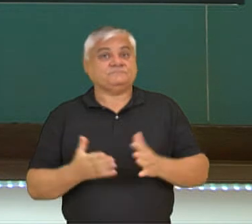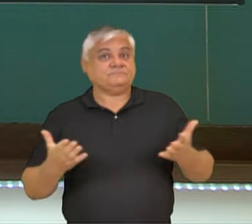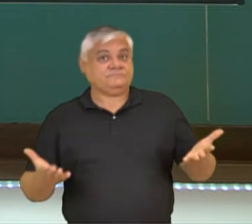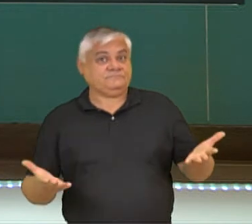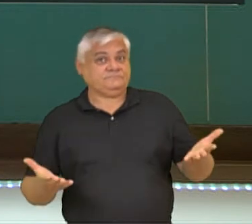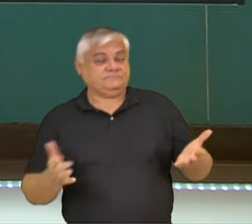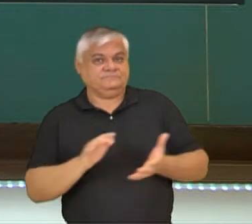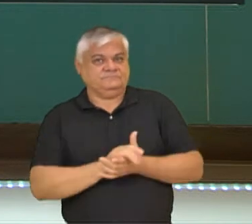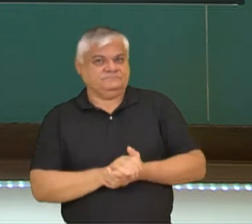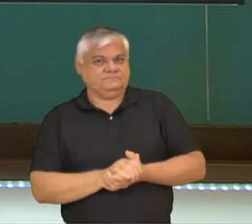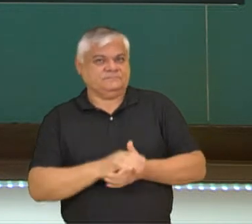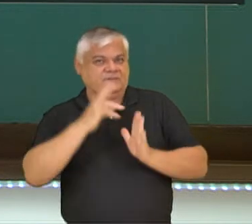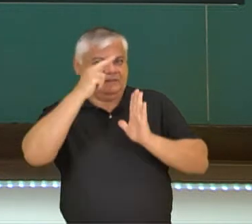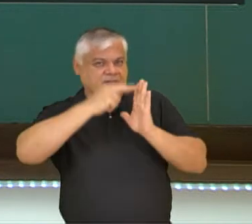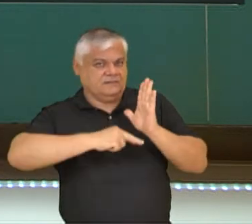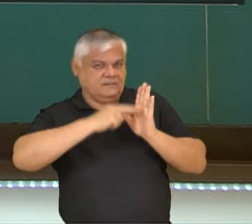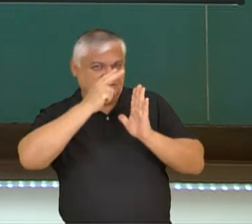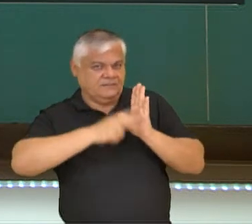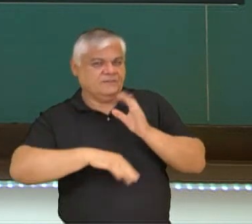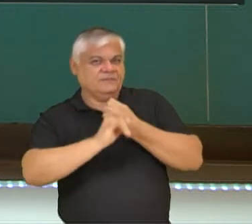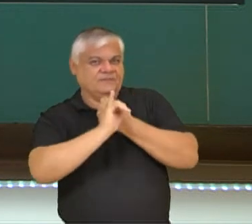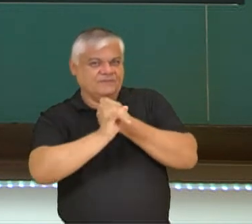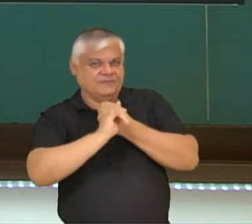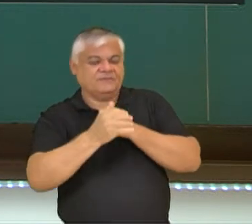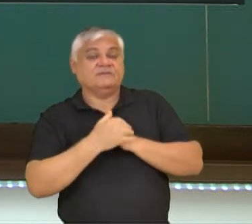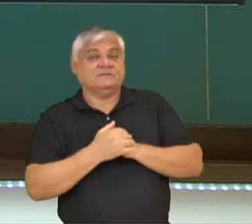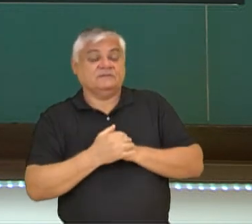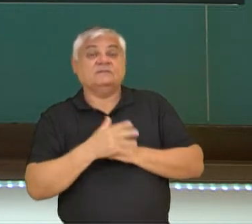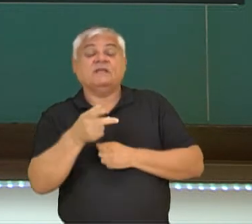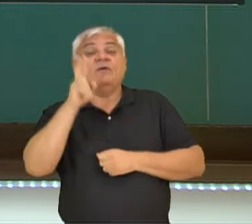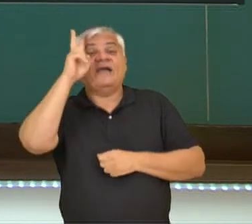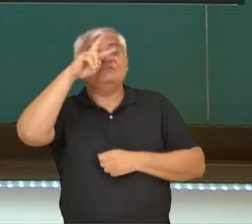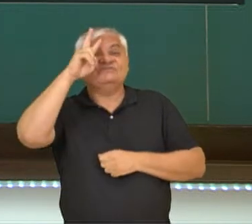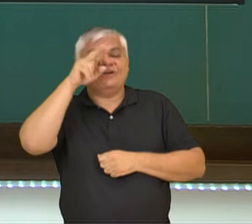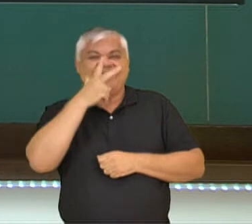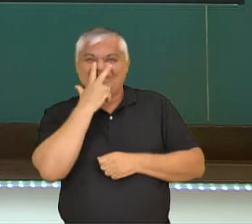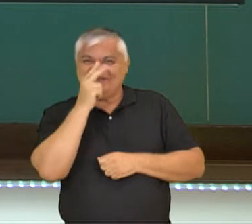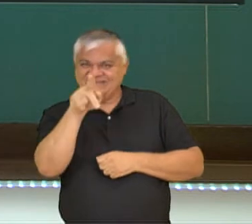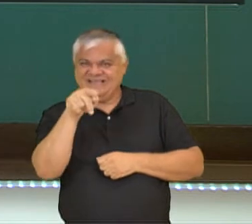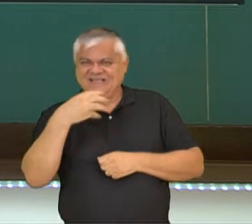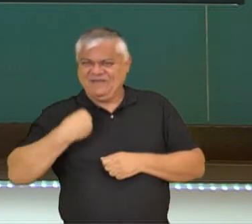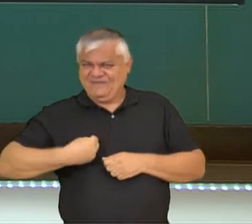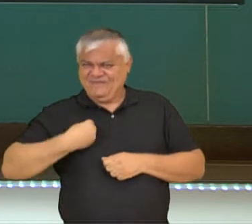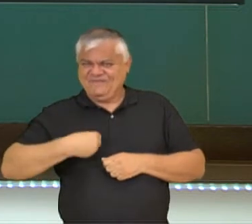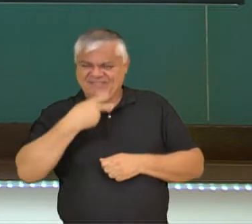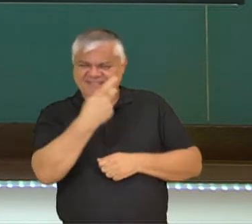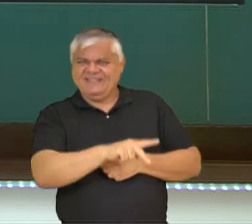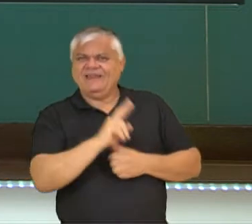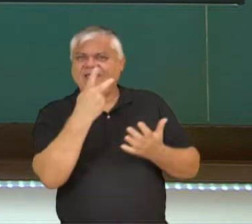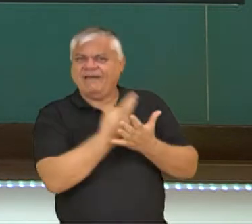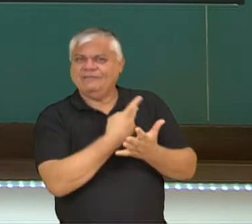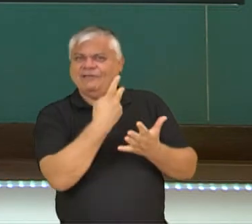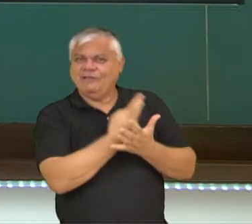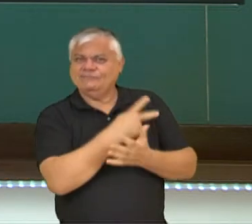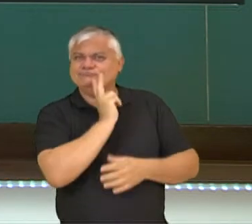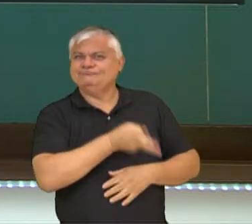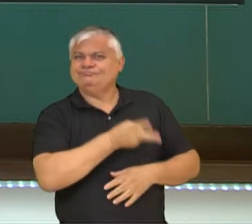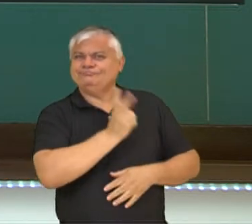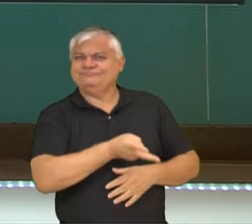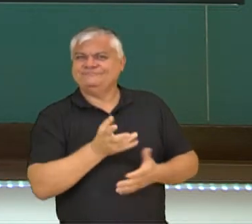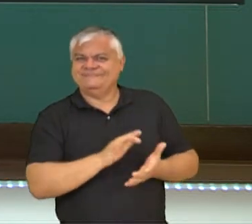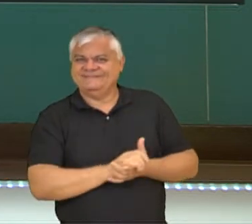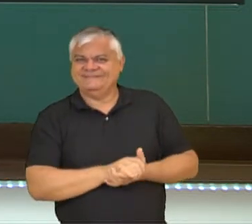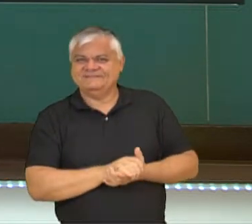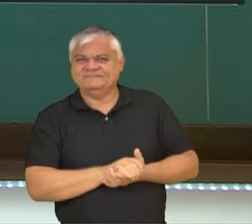Então, o estudante releu a crônica. De acordo com a história, você acha que ele teve a vida marcada por enganos? E